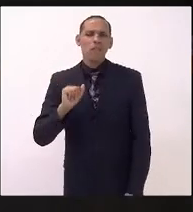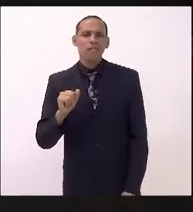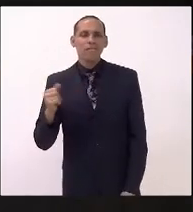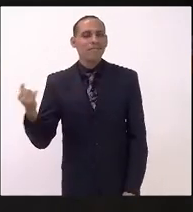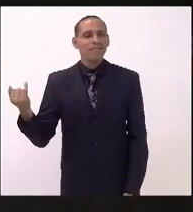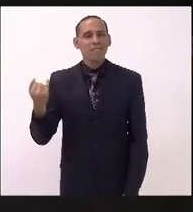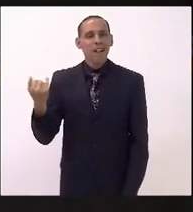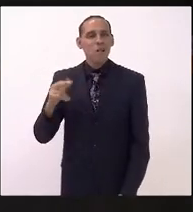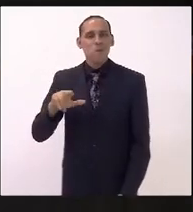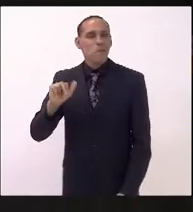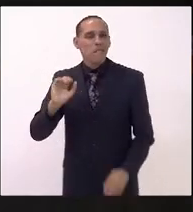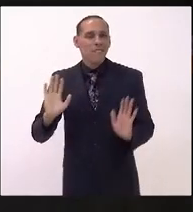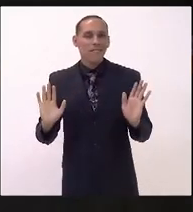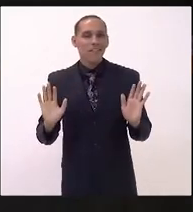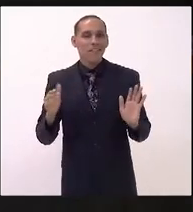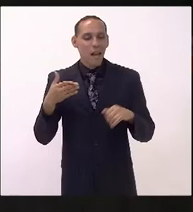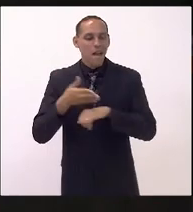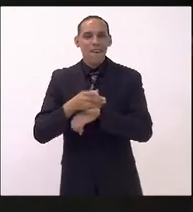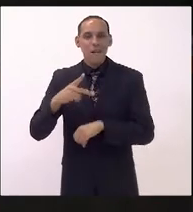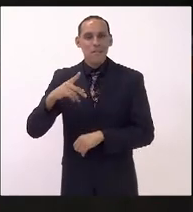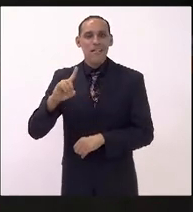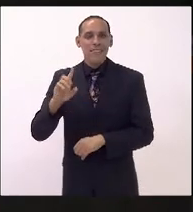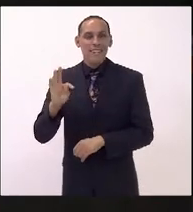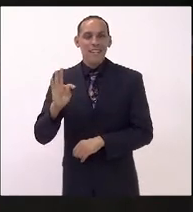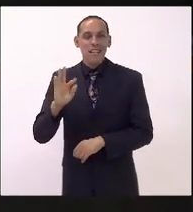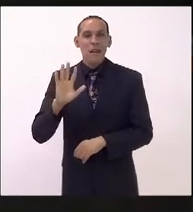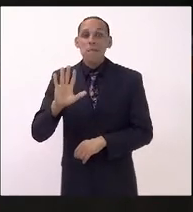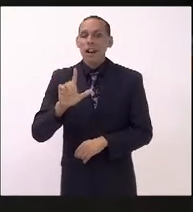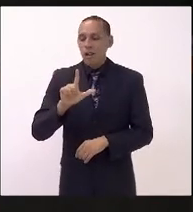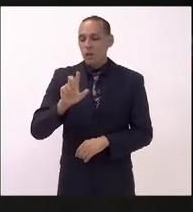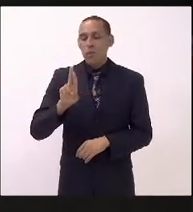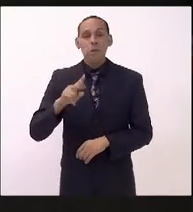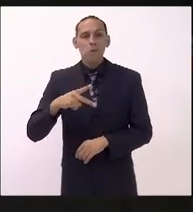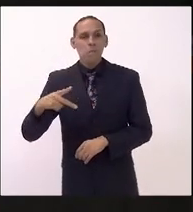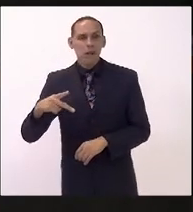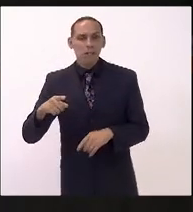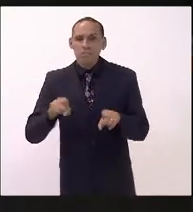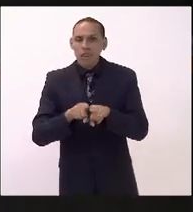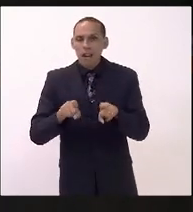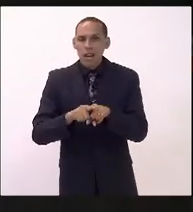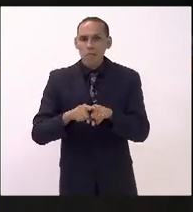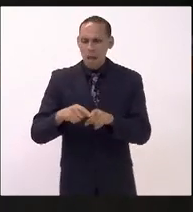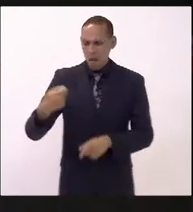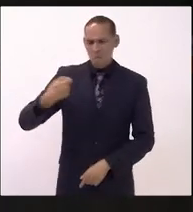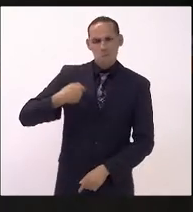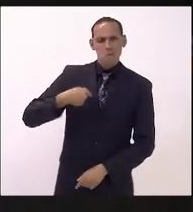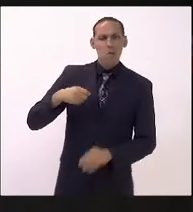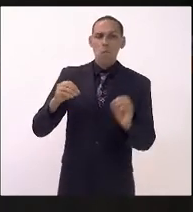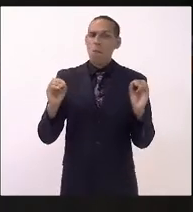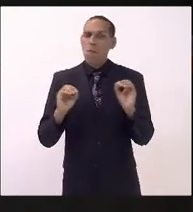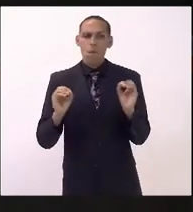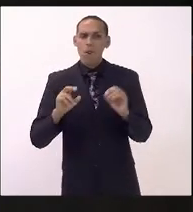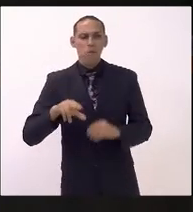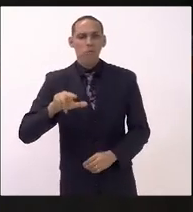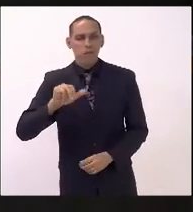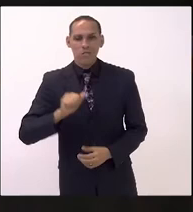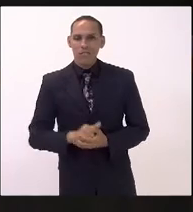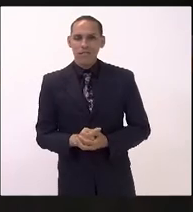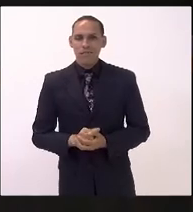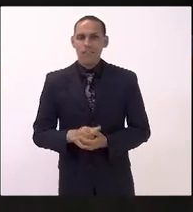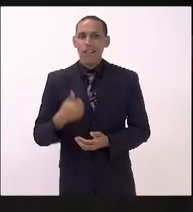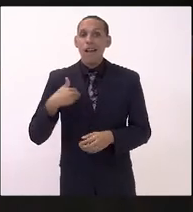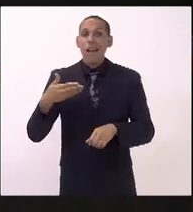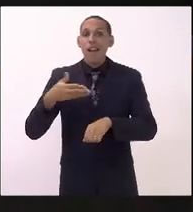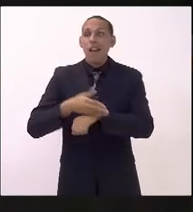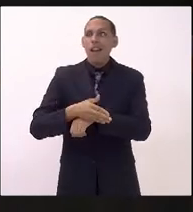isso. E como é que na conversa com o Lupe, ele também nunca exigiu. Né? Para o Lupe, eu seria afiliado no